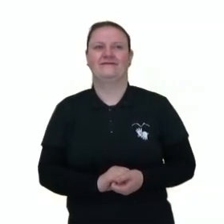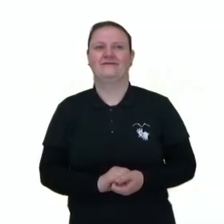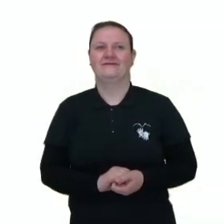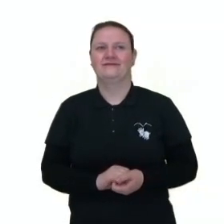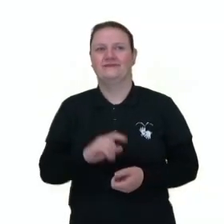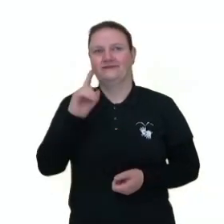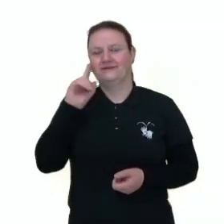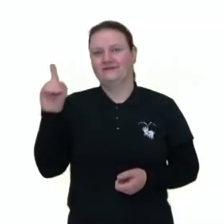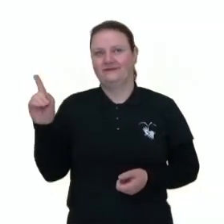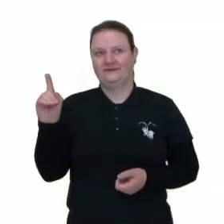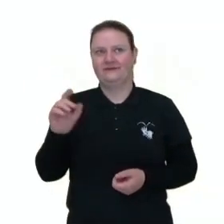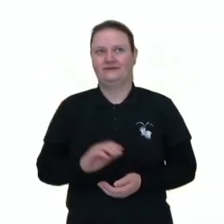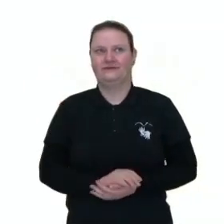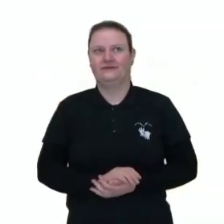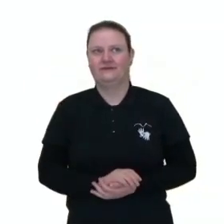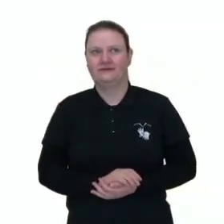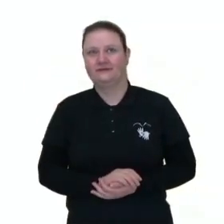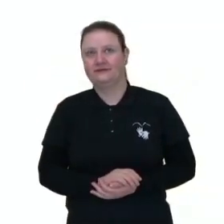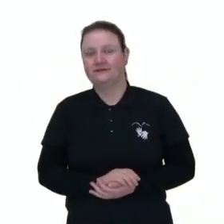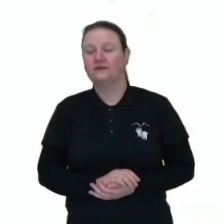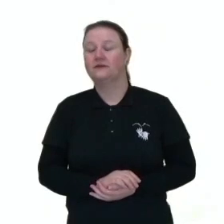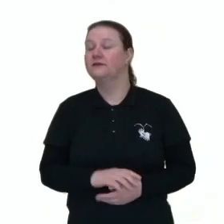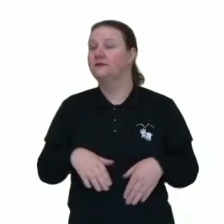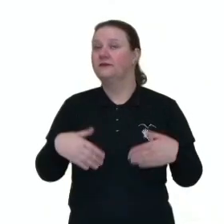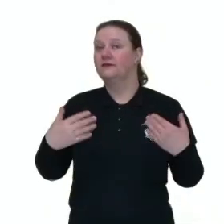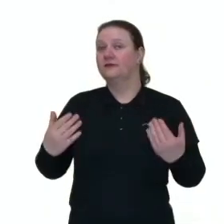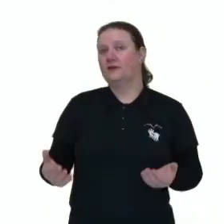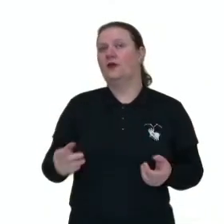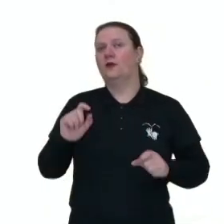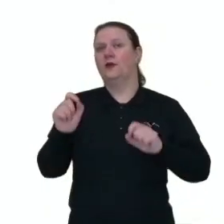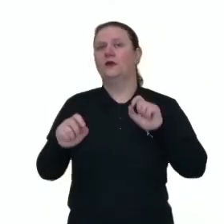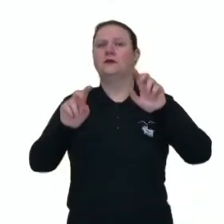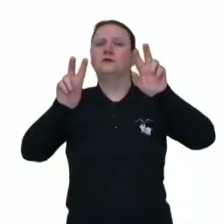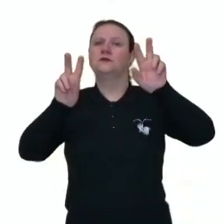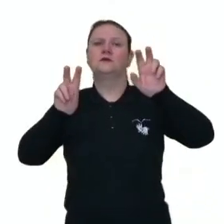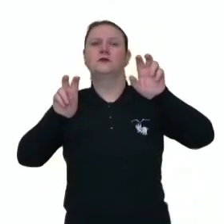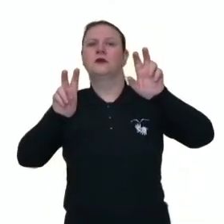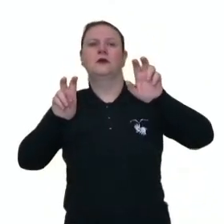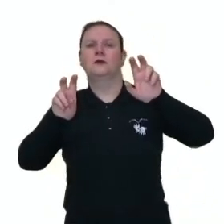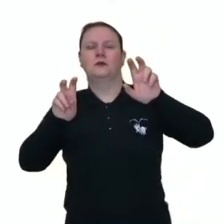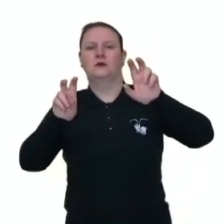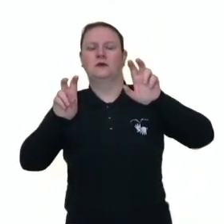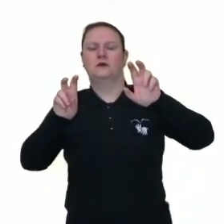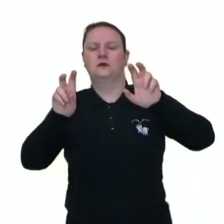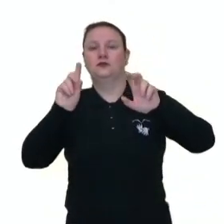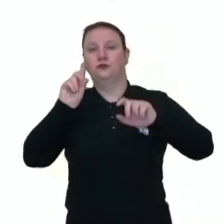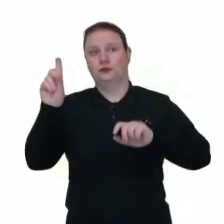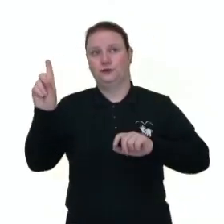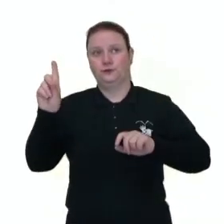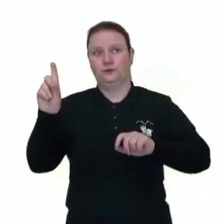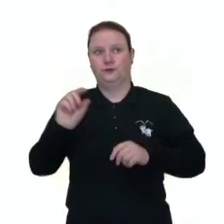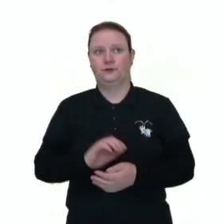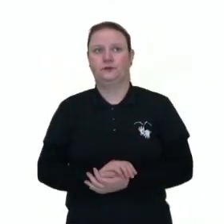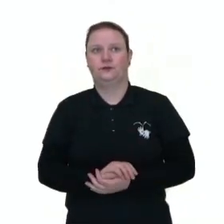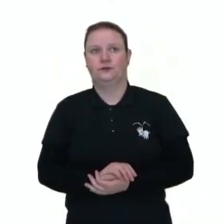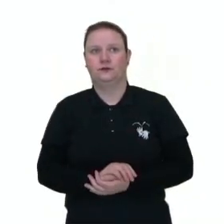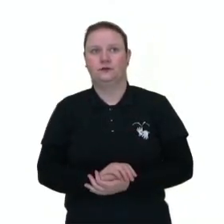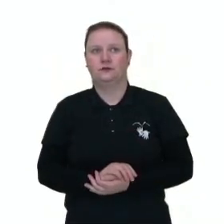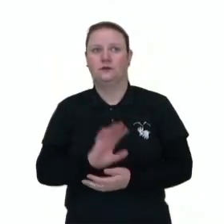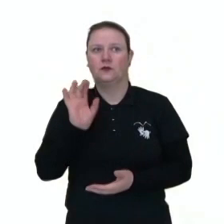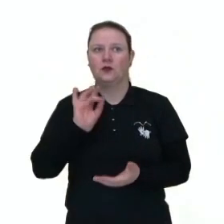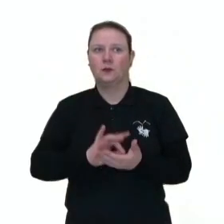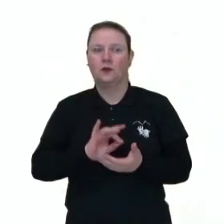juntos. Olha lá. Então, qual que era o tema então aqui da nossa notícia? Observe lá. Era